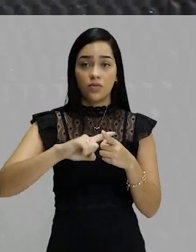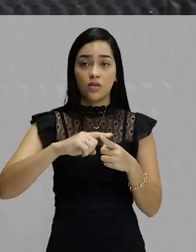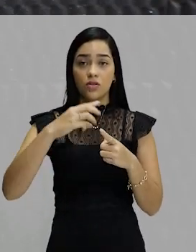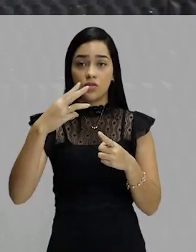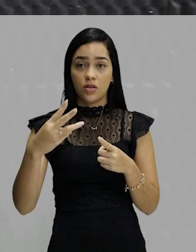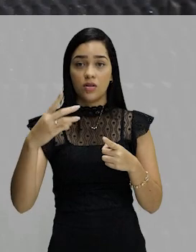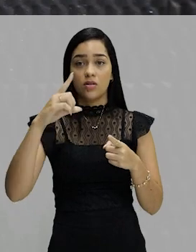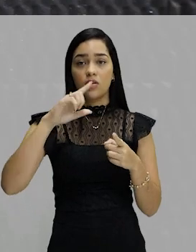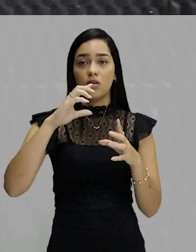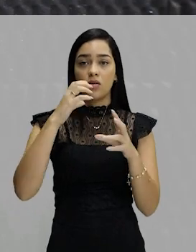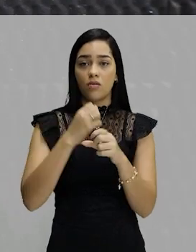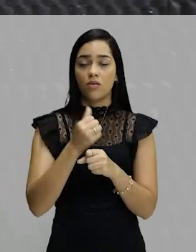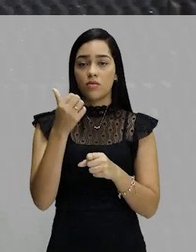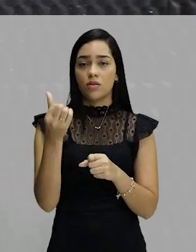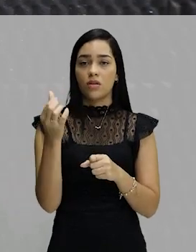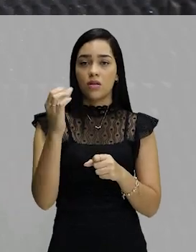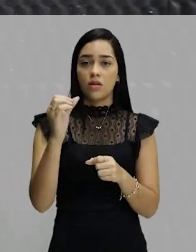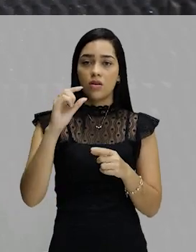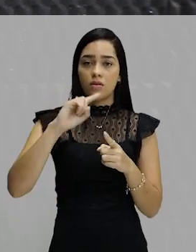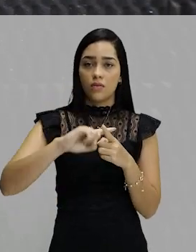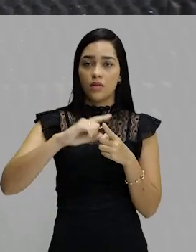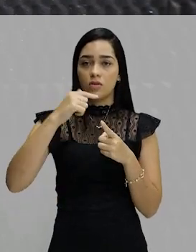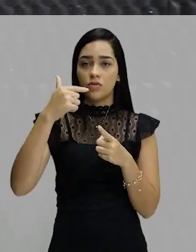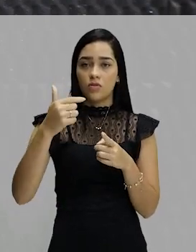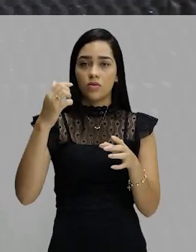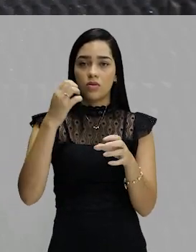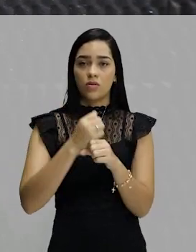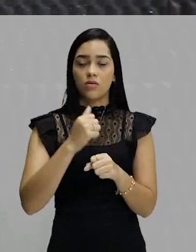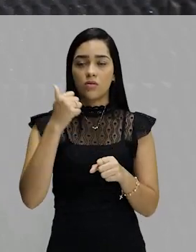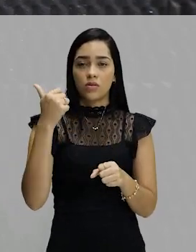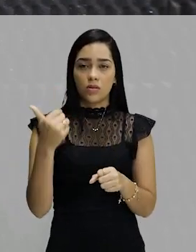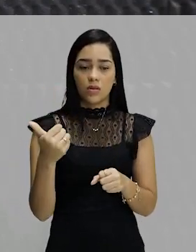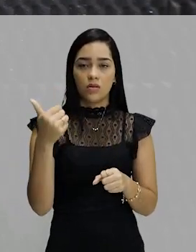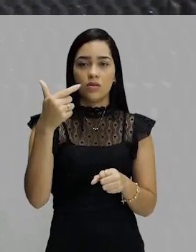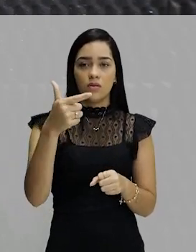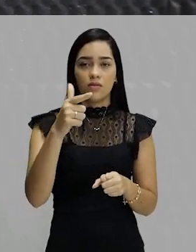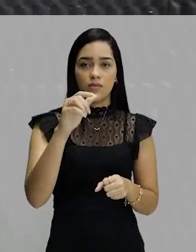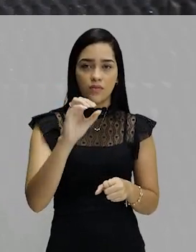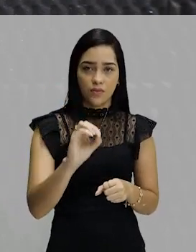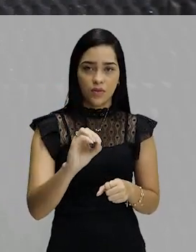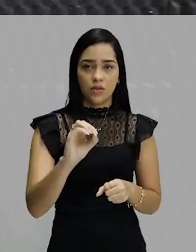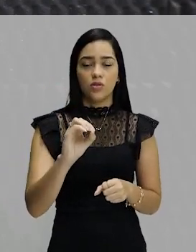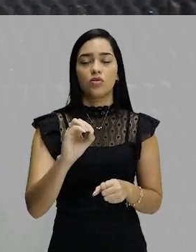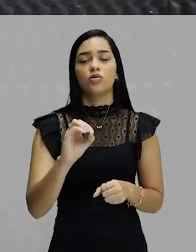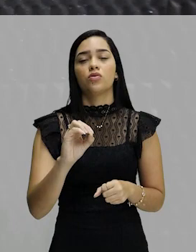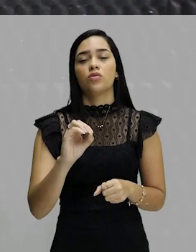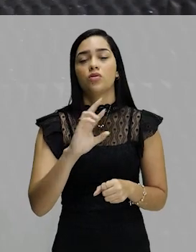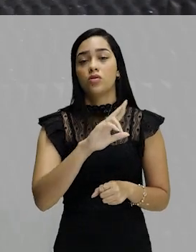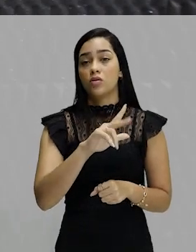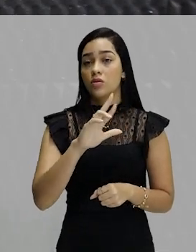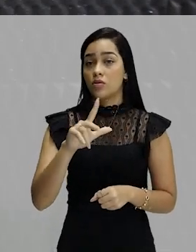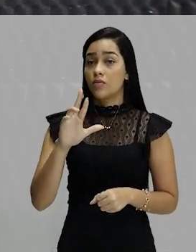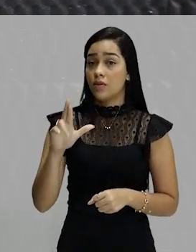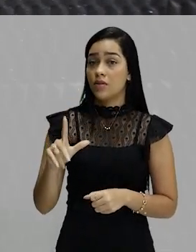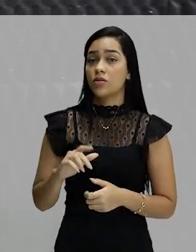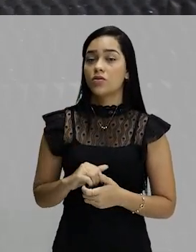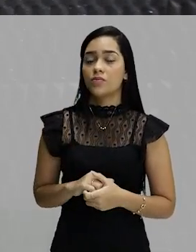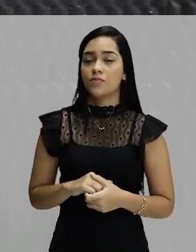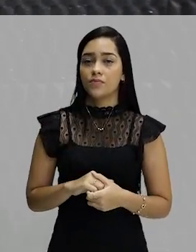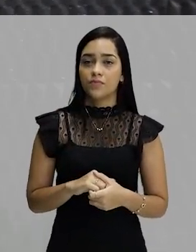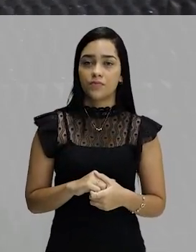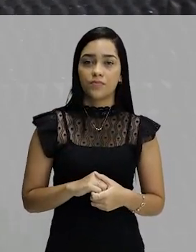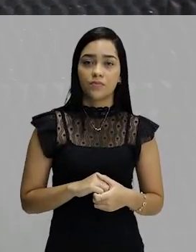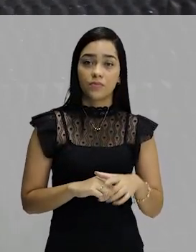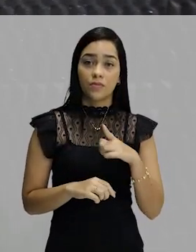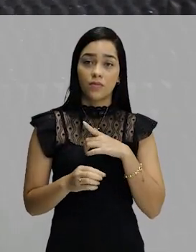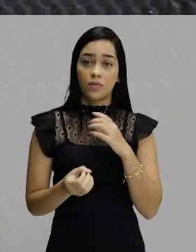vezes 3 dá 60, 60 vezes 2, 120 maneiras diferentes de